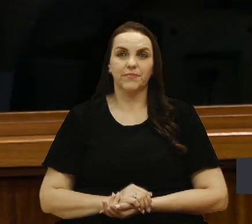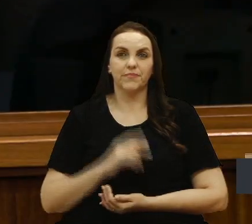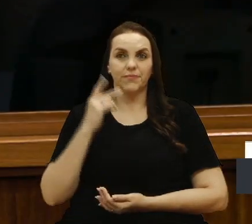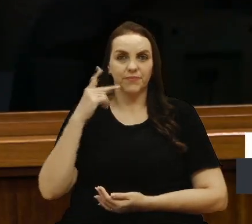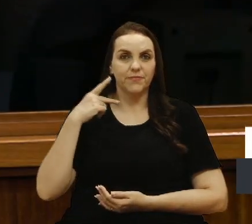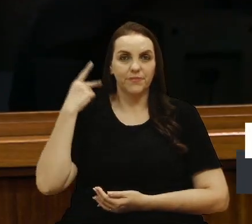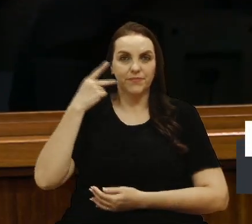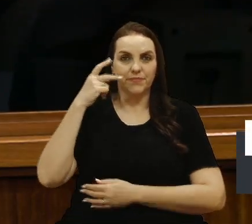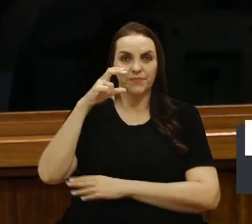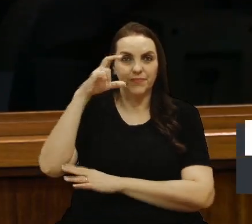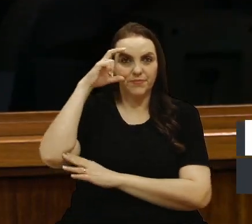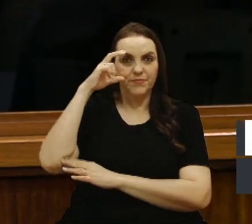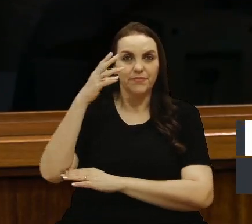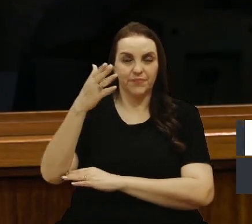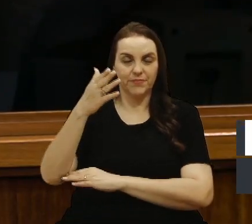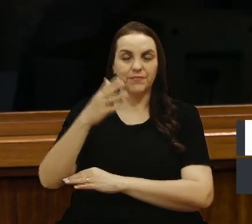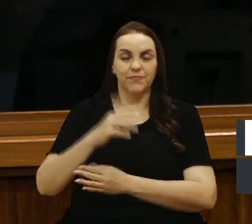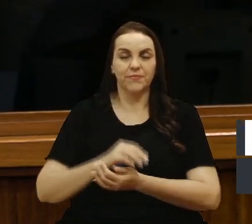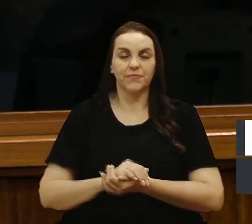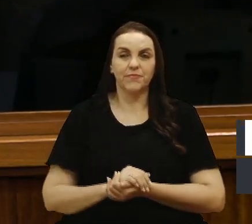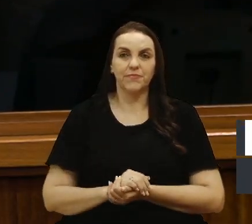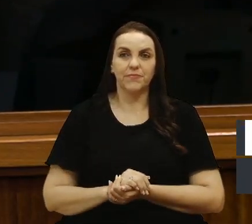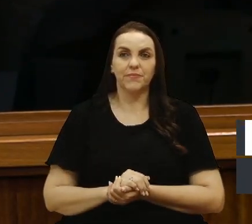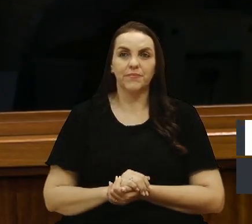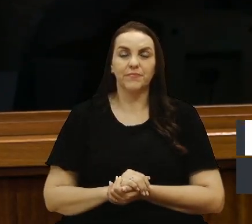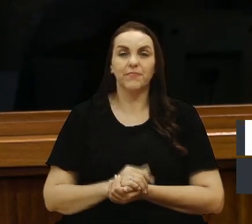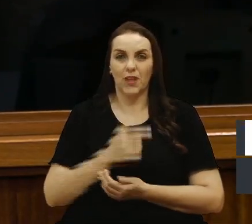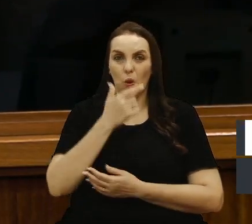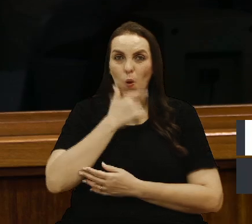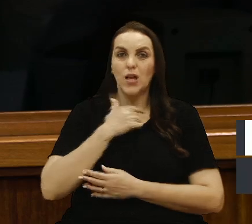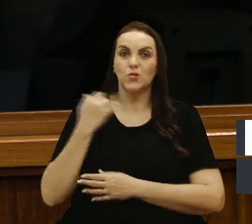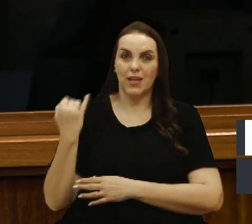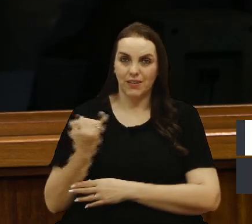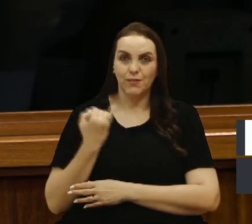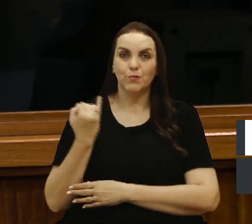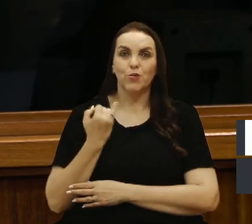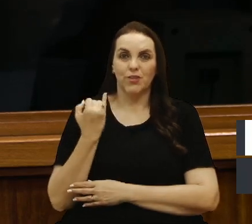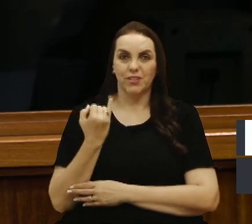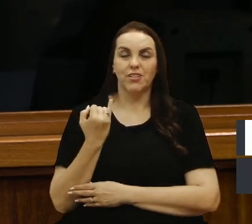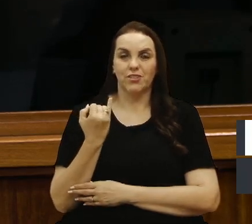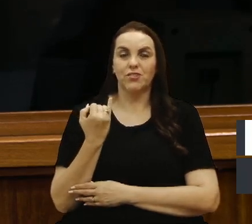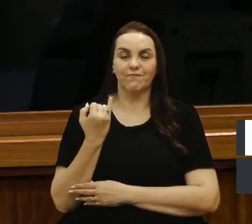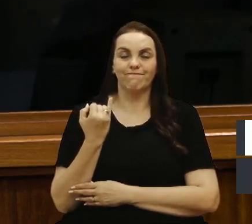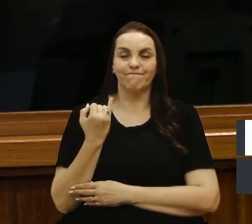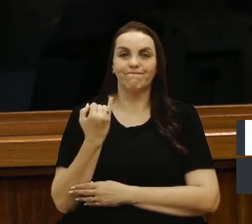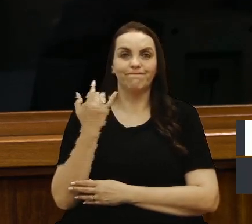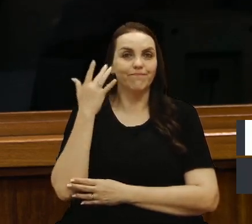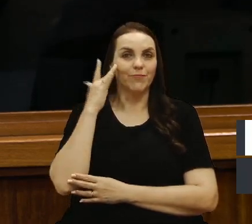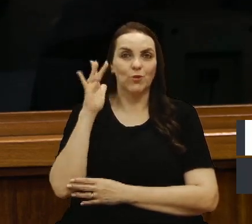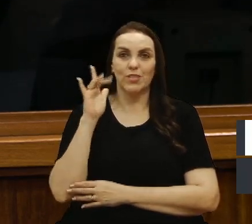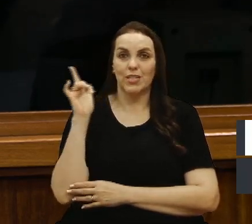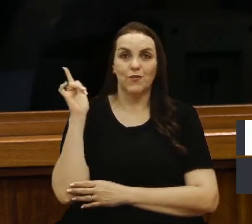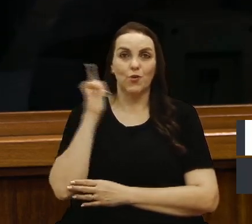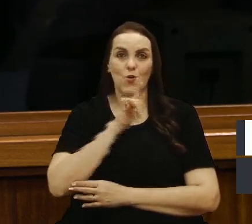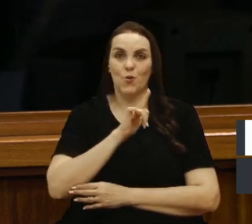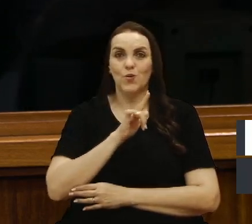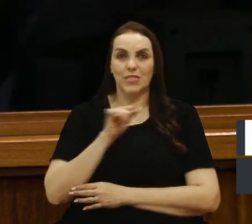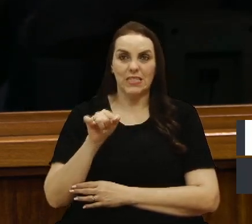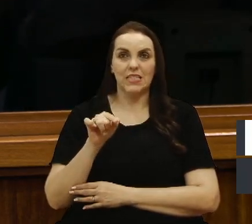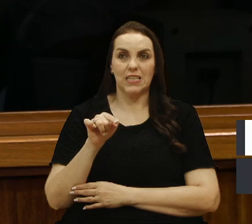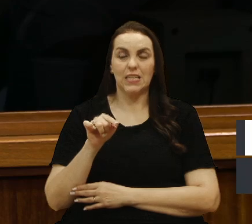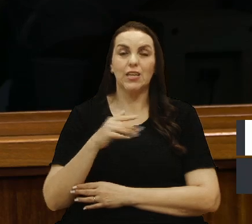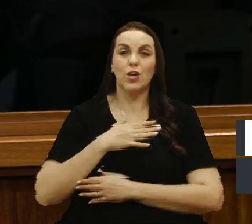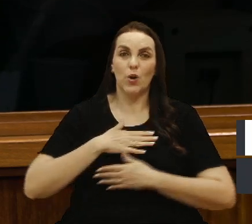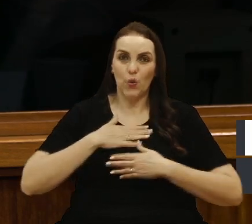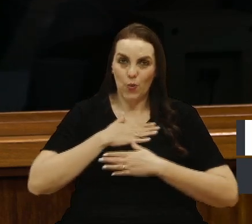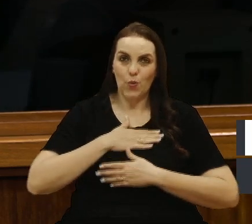Vereadora Sandra, acho bem importante, e não sei se vou conseguir dar conta, mas inclusive gostaria